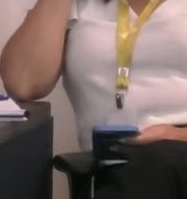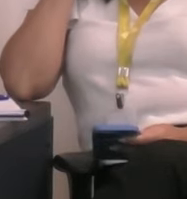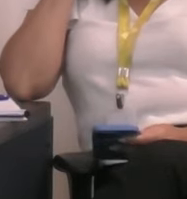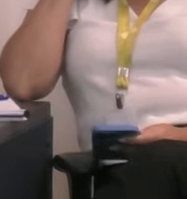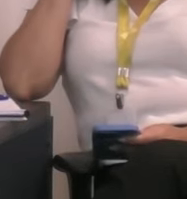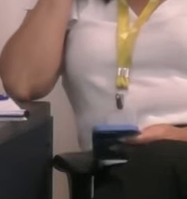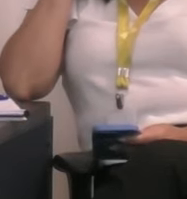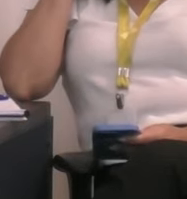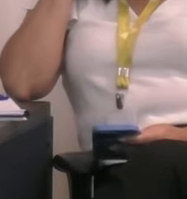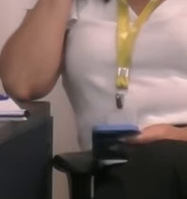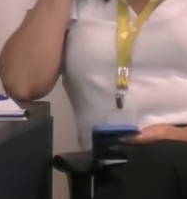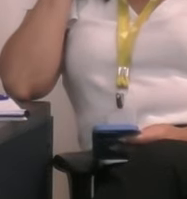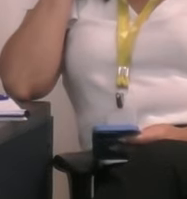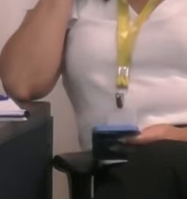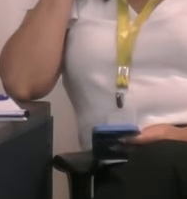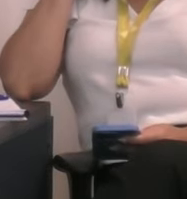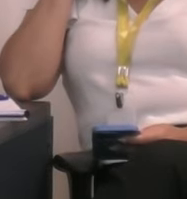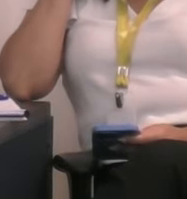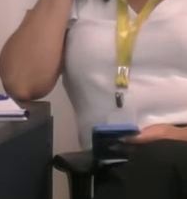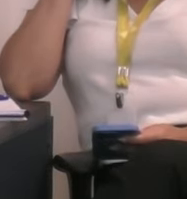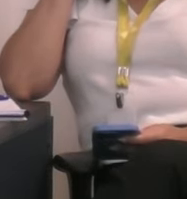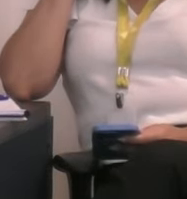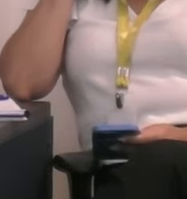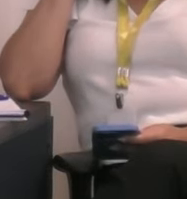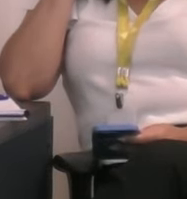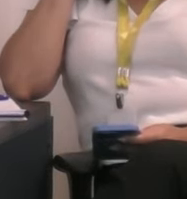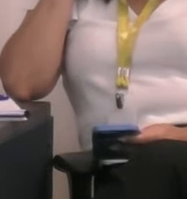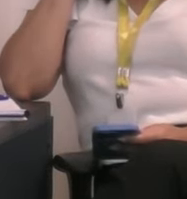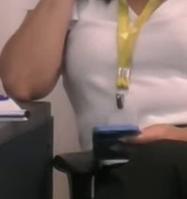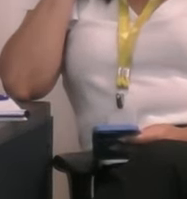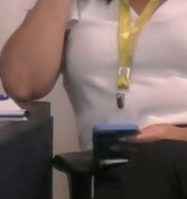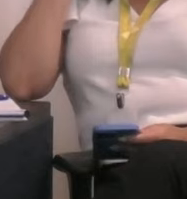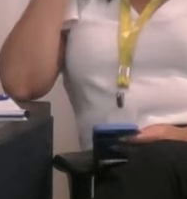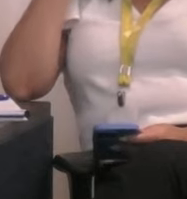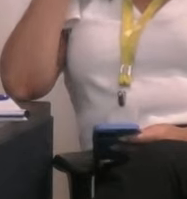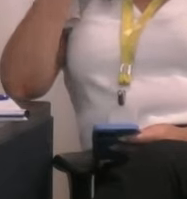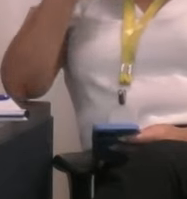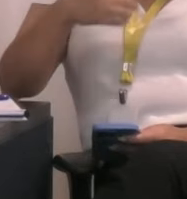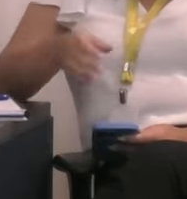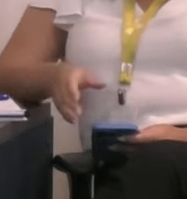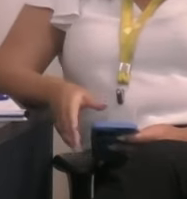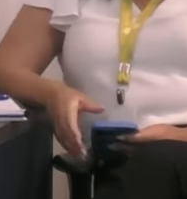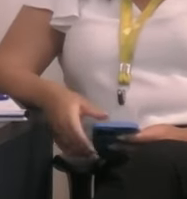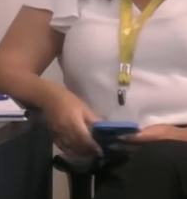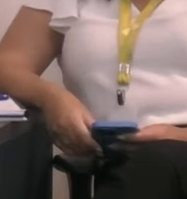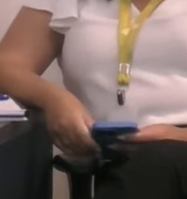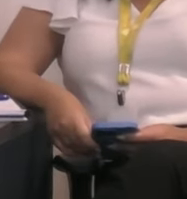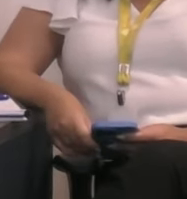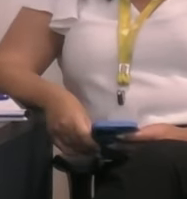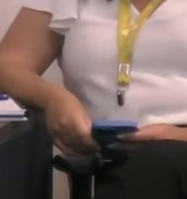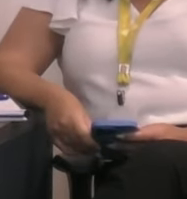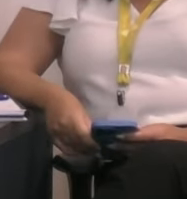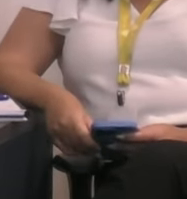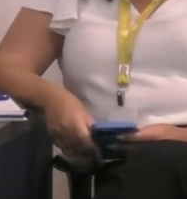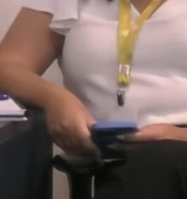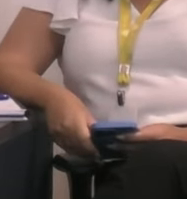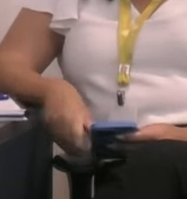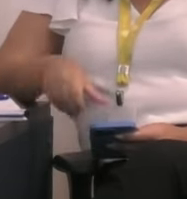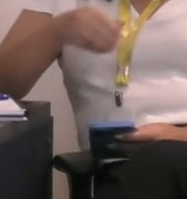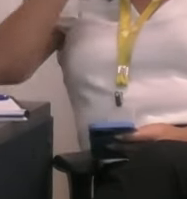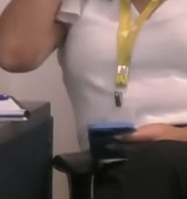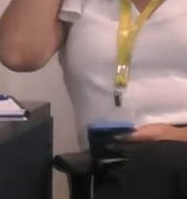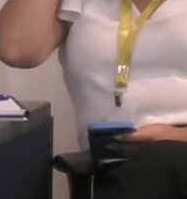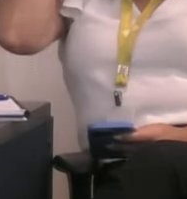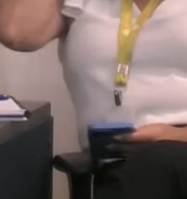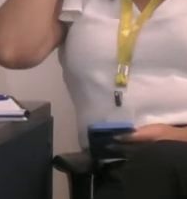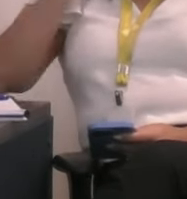essa representação. E aí eu queria deixar como uma sugestão aqui, nós temos o ICMS, parte do